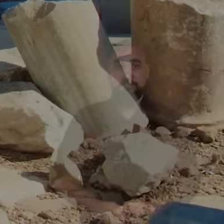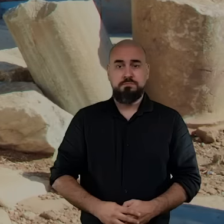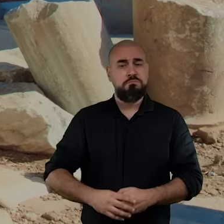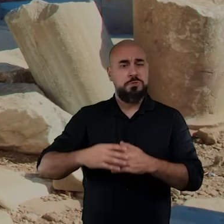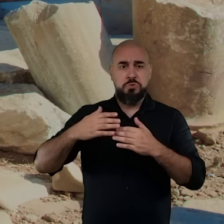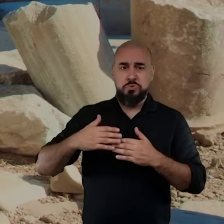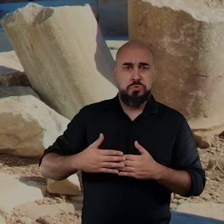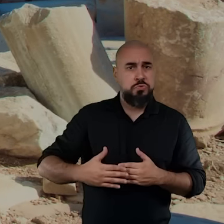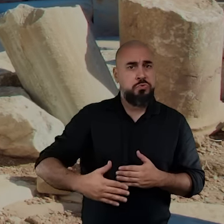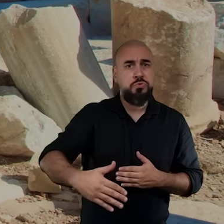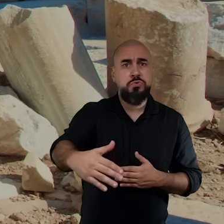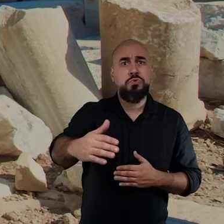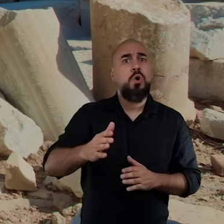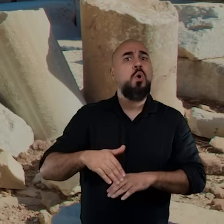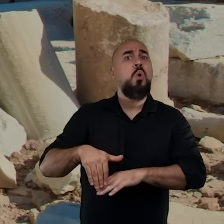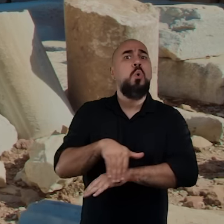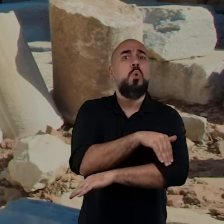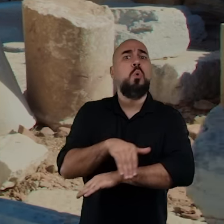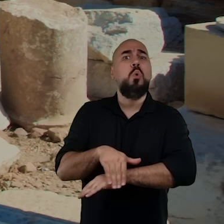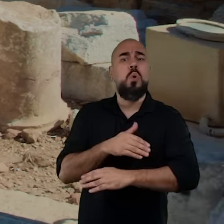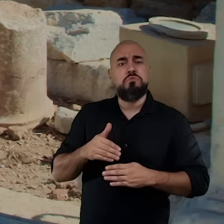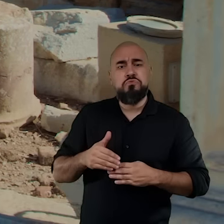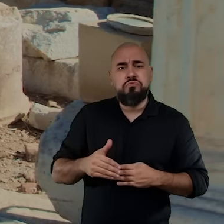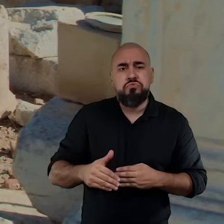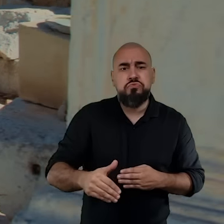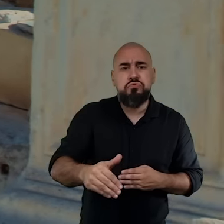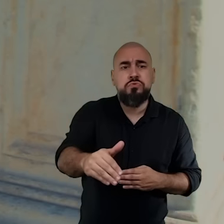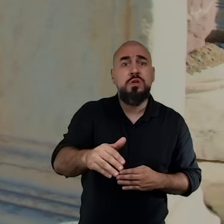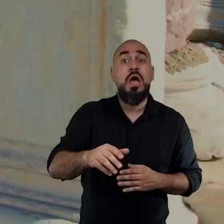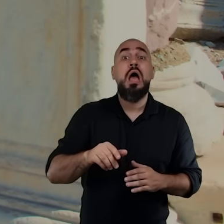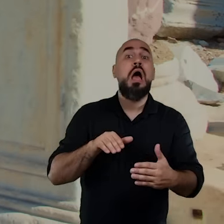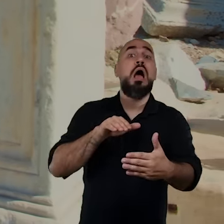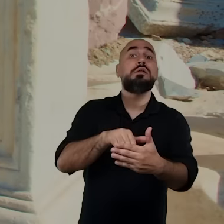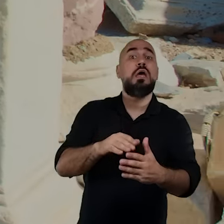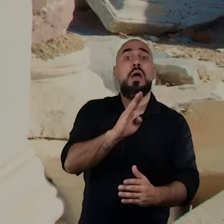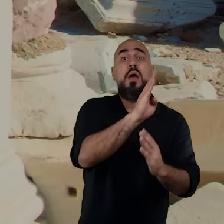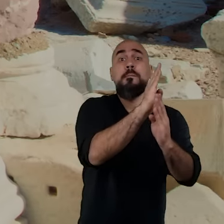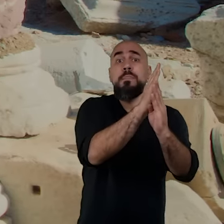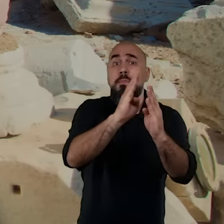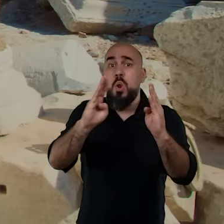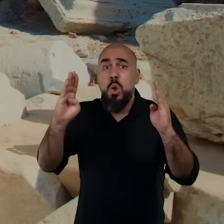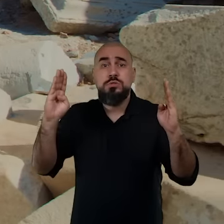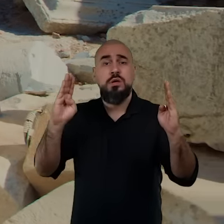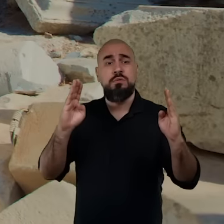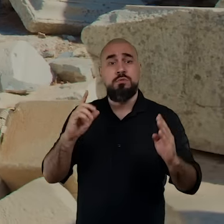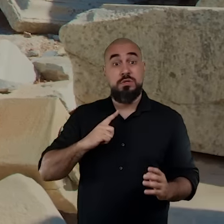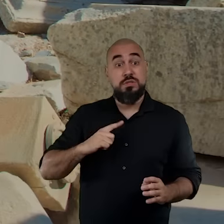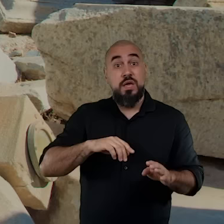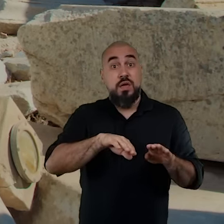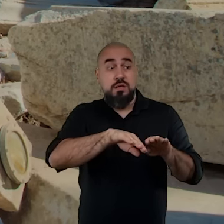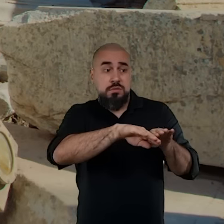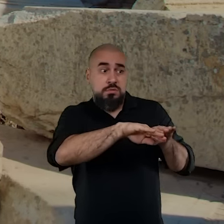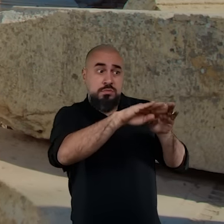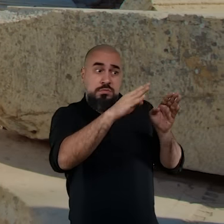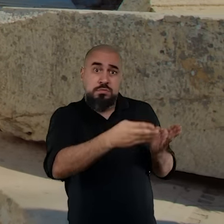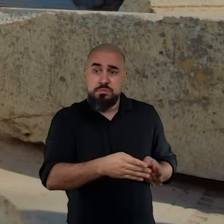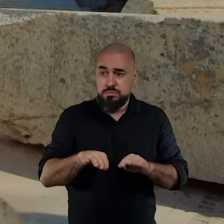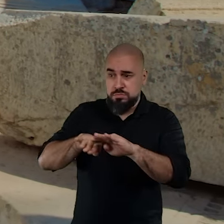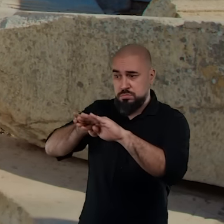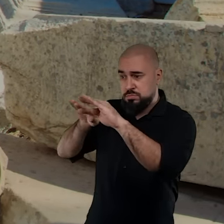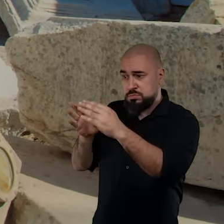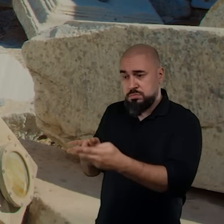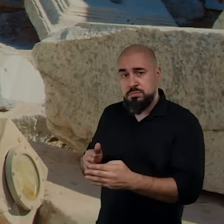Ao longo de toda essa rua, que vai descendo até a Biblioteca de Celso, que eu ainda vou mostrar para você, você tem muitos desses altares aqui. Eles